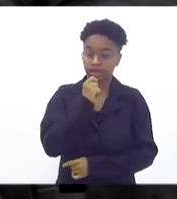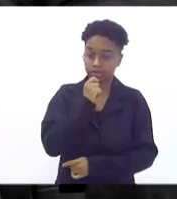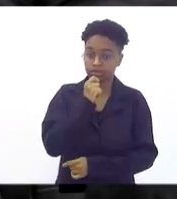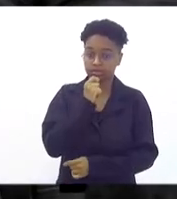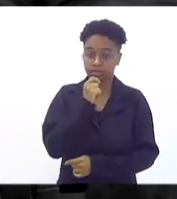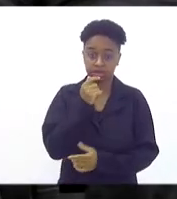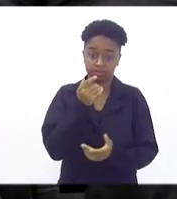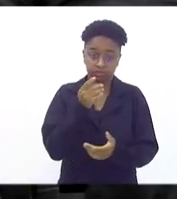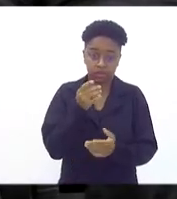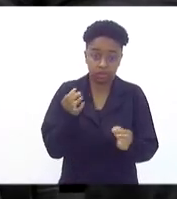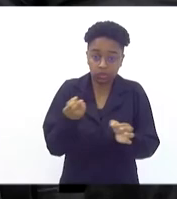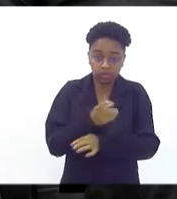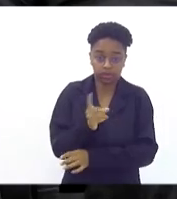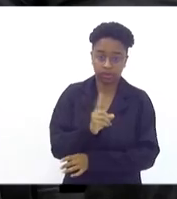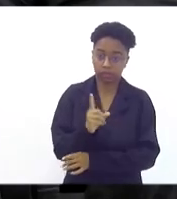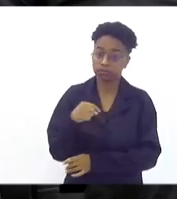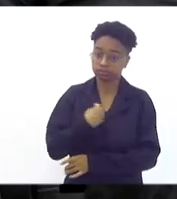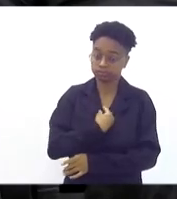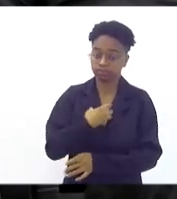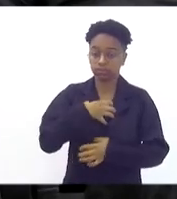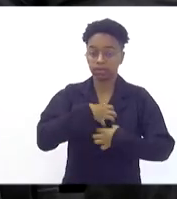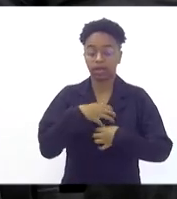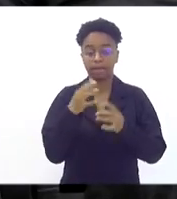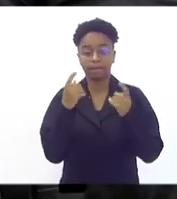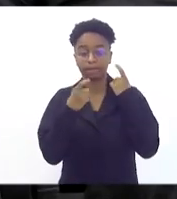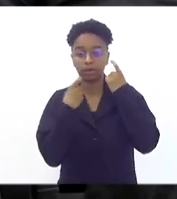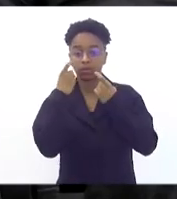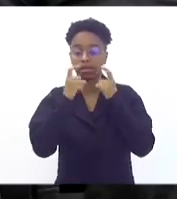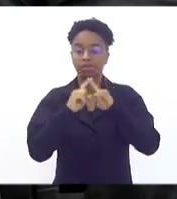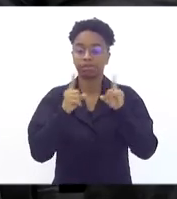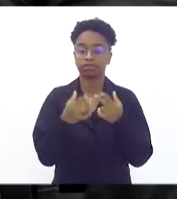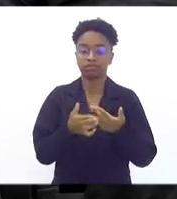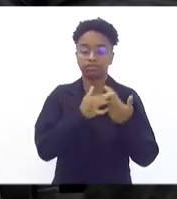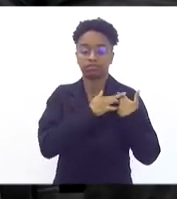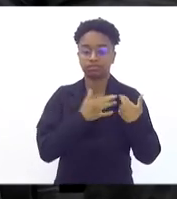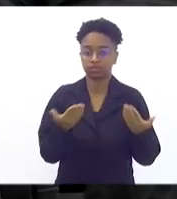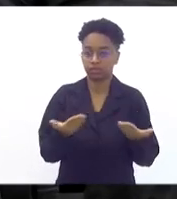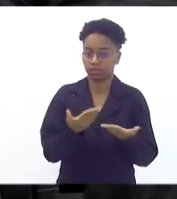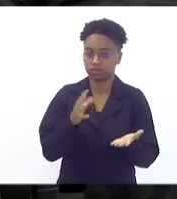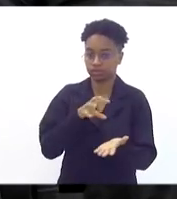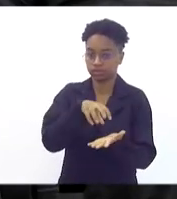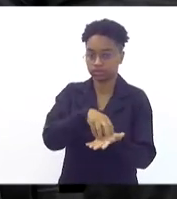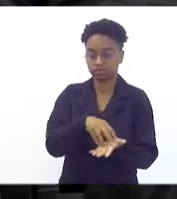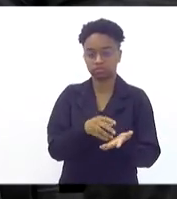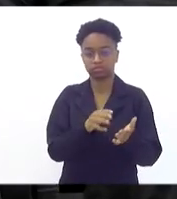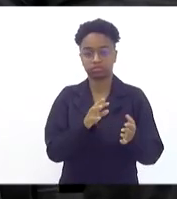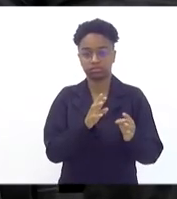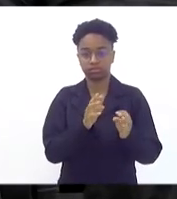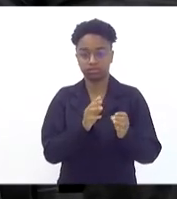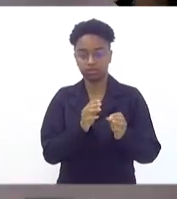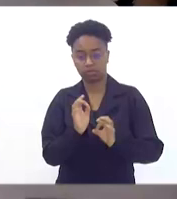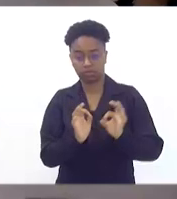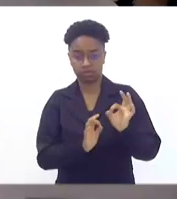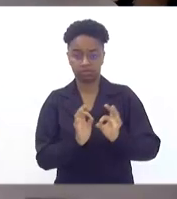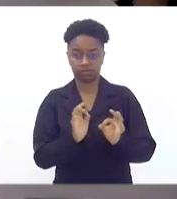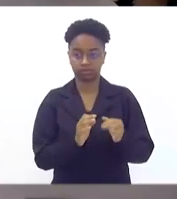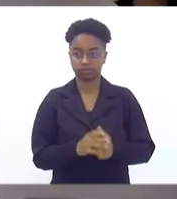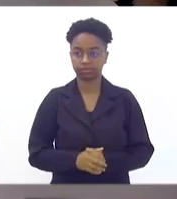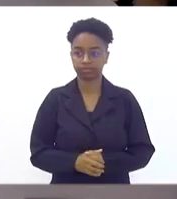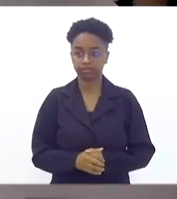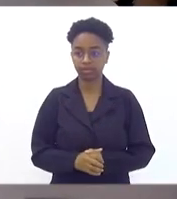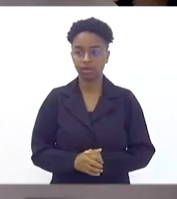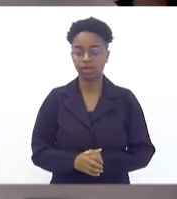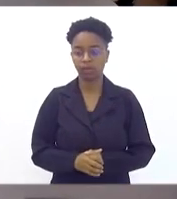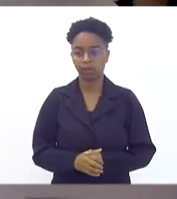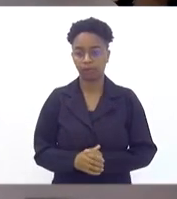em aberto que preocupa mas obviamente está responsabilidade hoje da agência no processo discussão com a concessionária eu digo isso porque